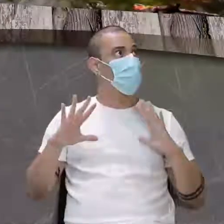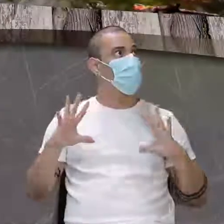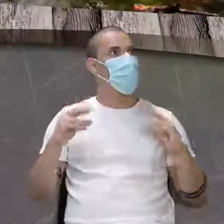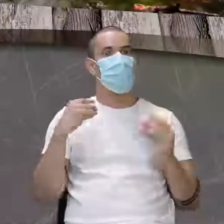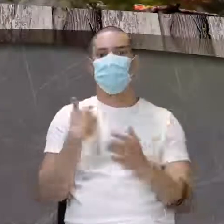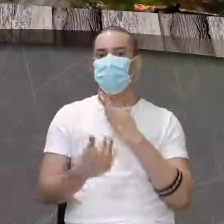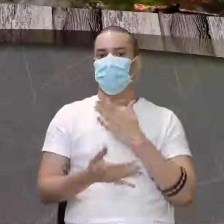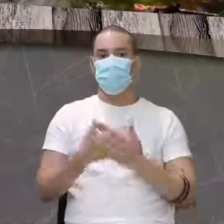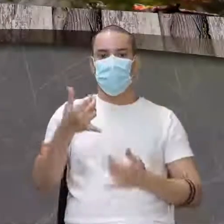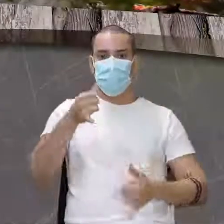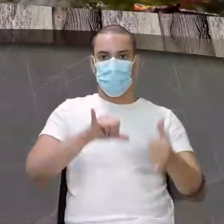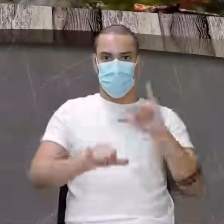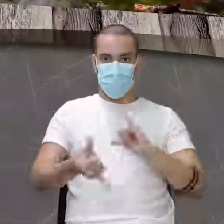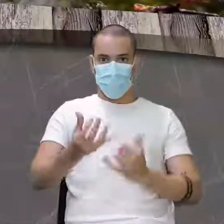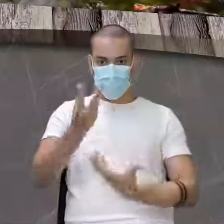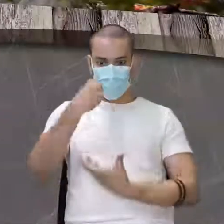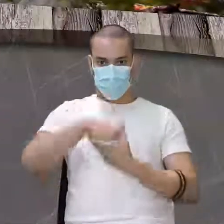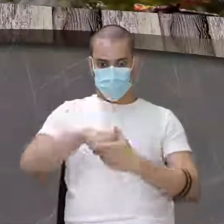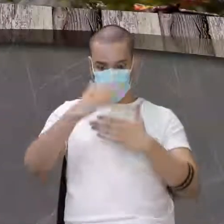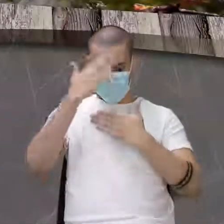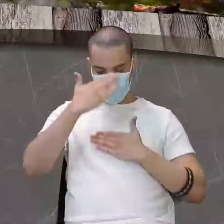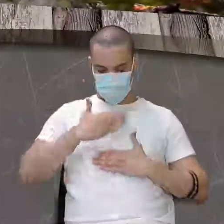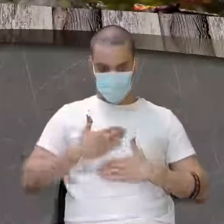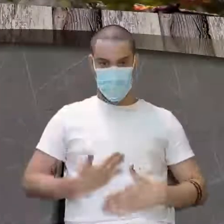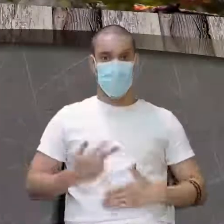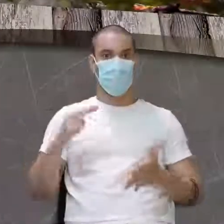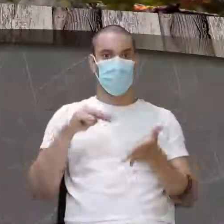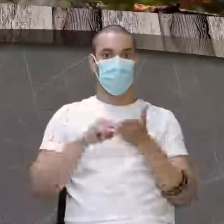que ocorre dentro do nosso corpo